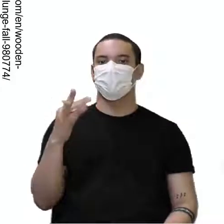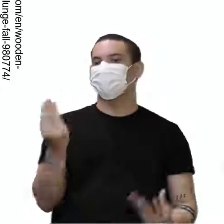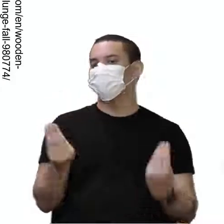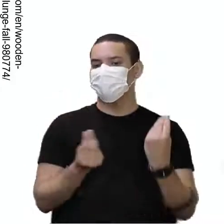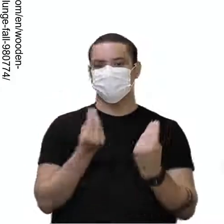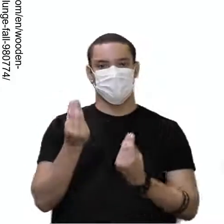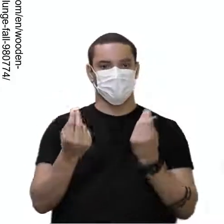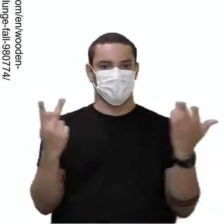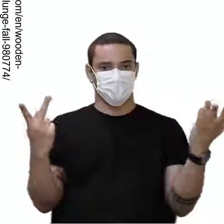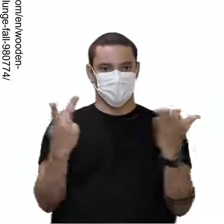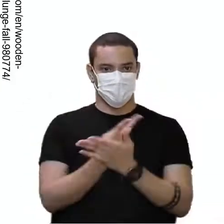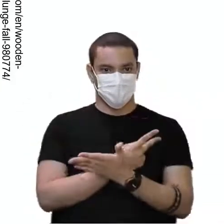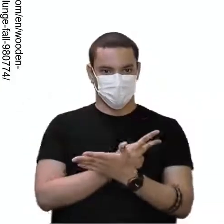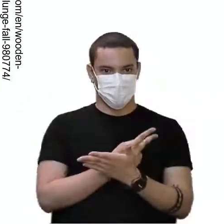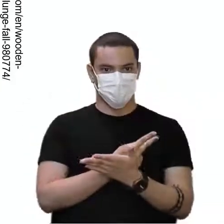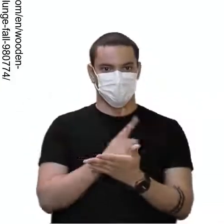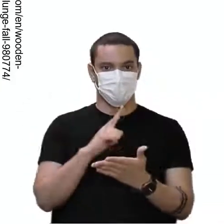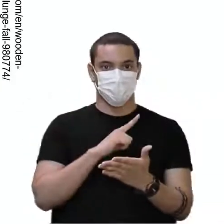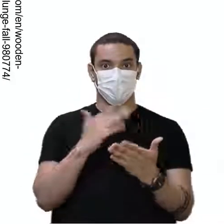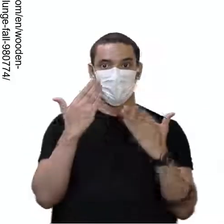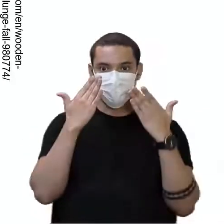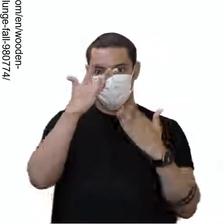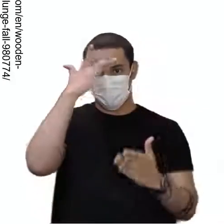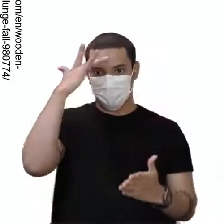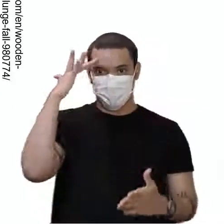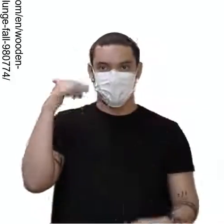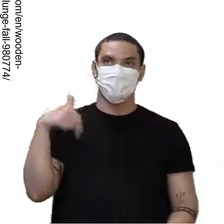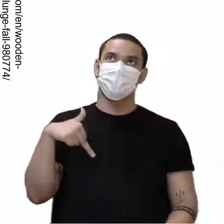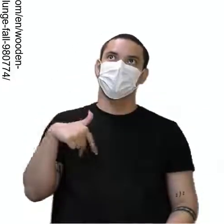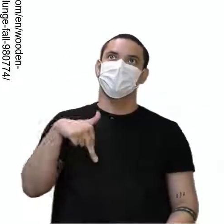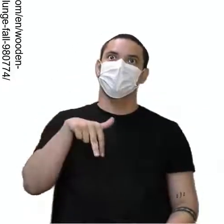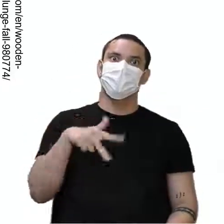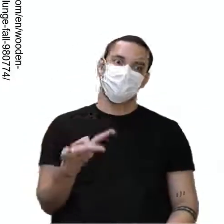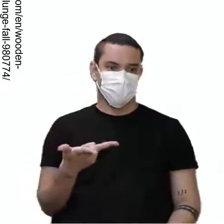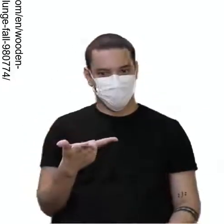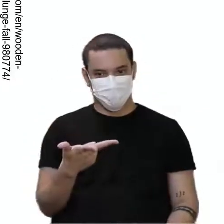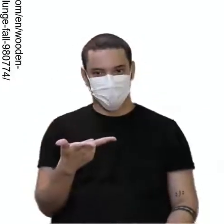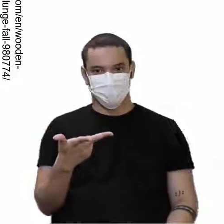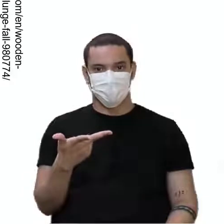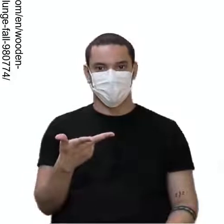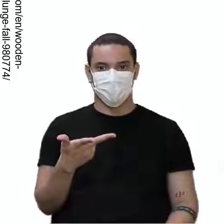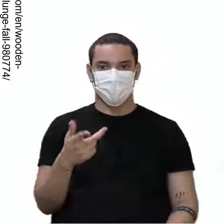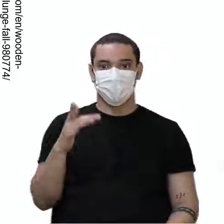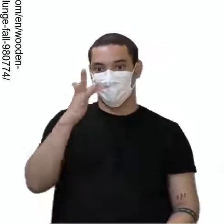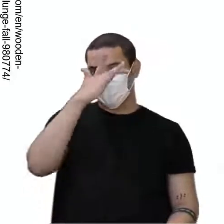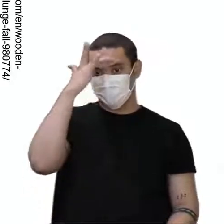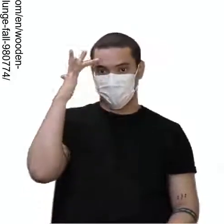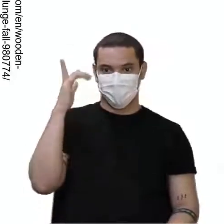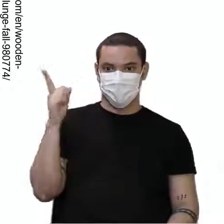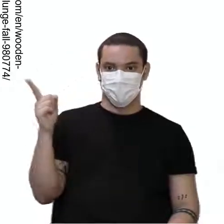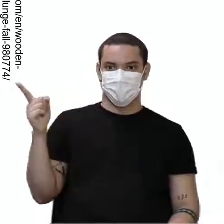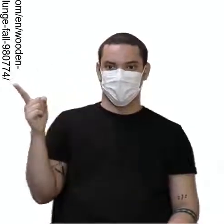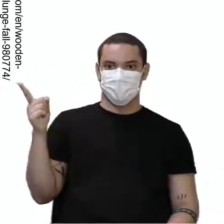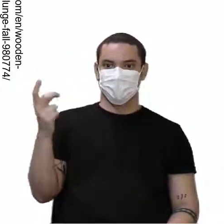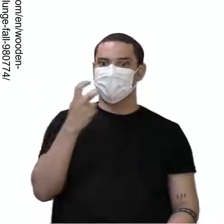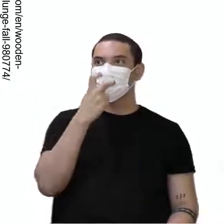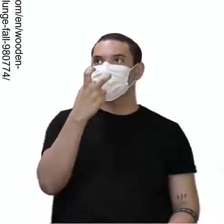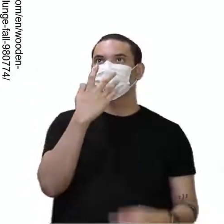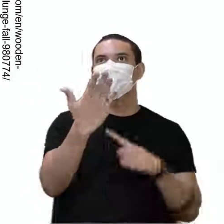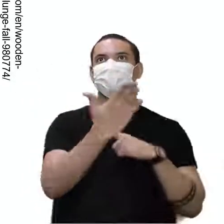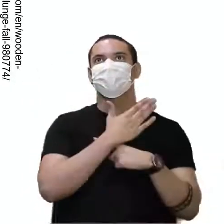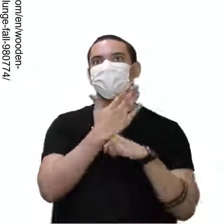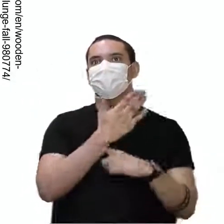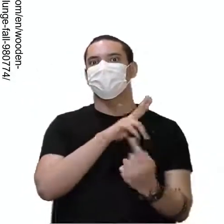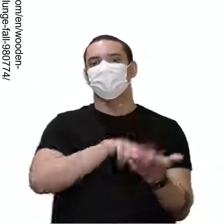of someone, ou seja, cair na frente de alguém. Fall in front of someone. A situação aqui, a pessoa, socorro, dá um help